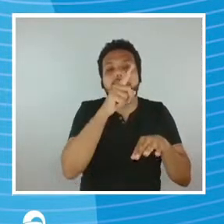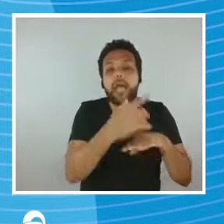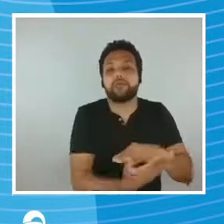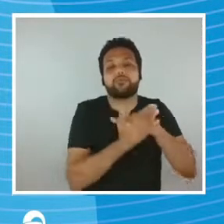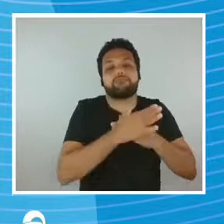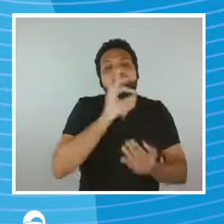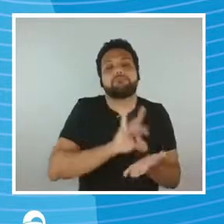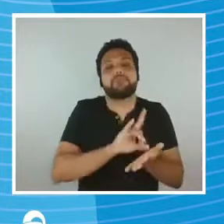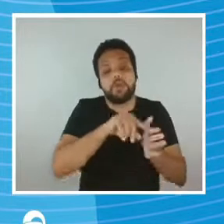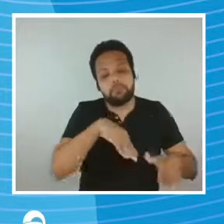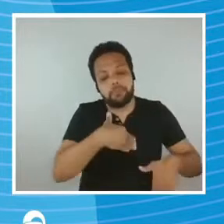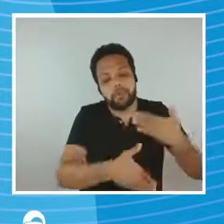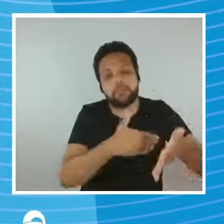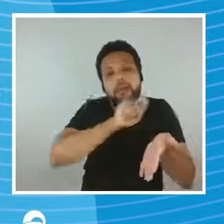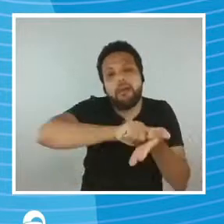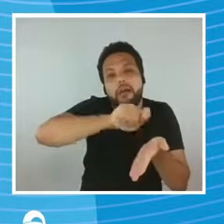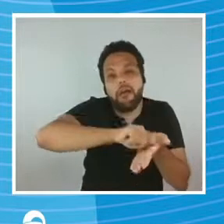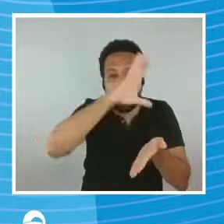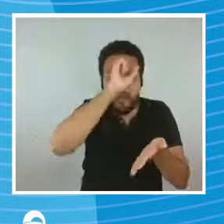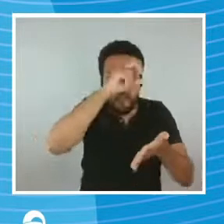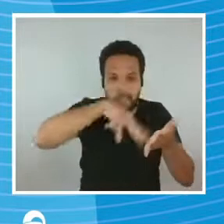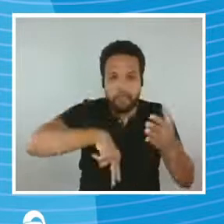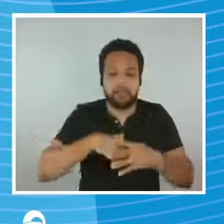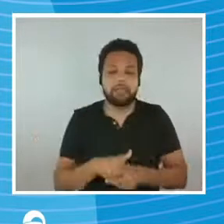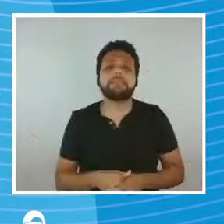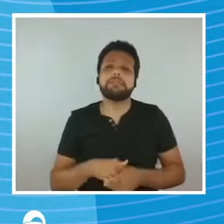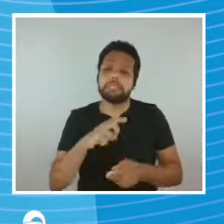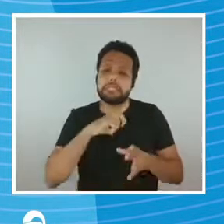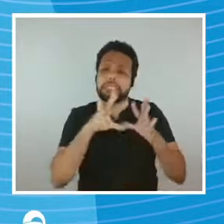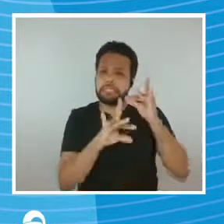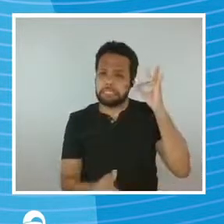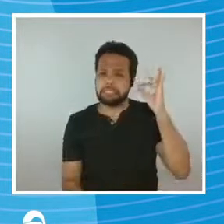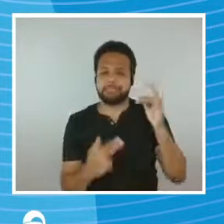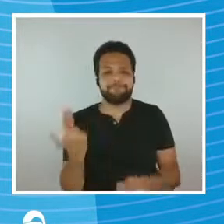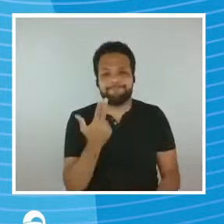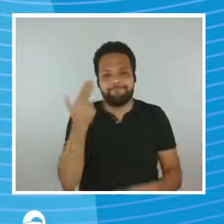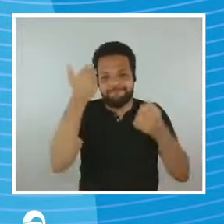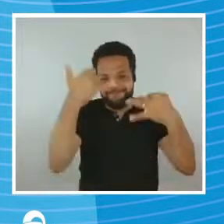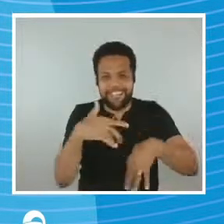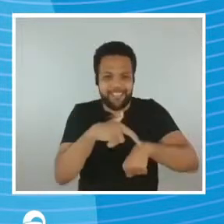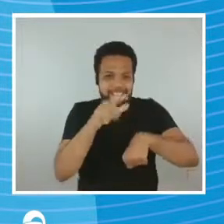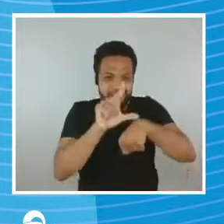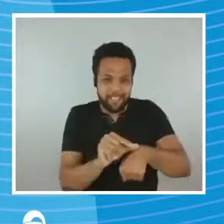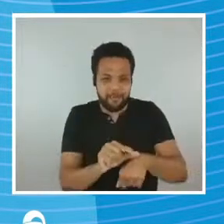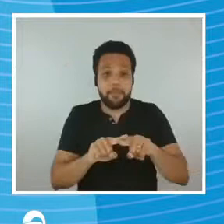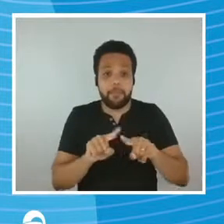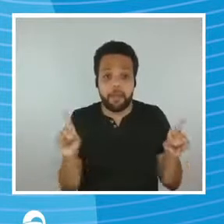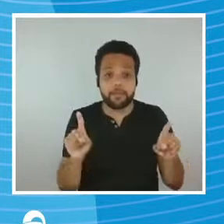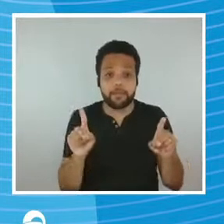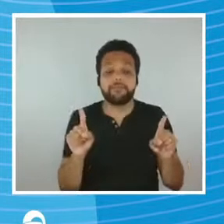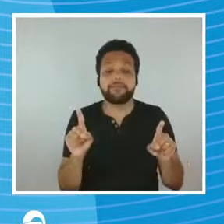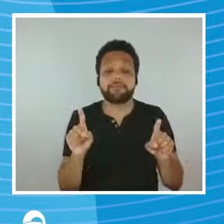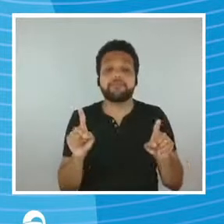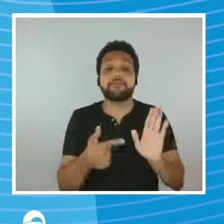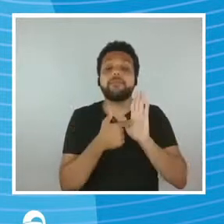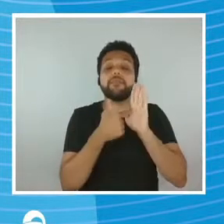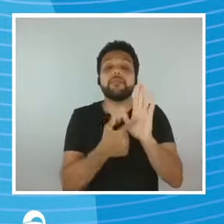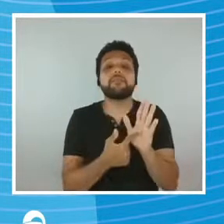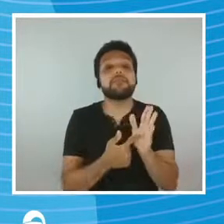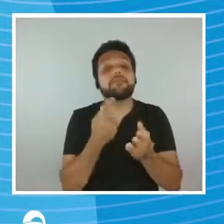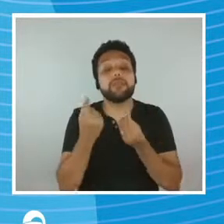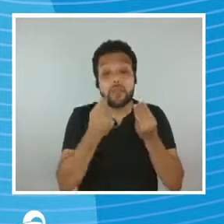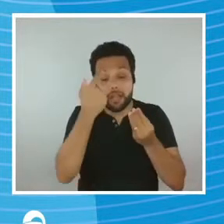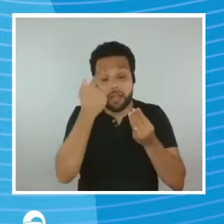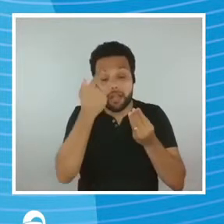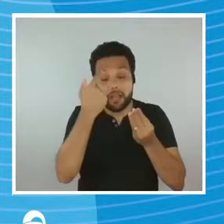maiores detalhes e tal. Eu não tenho tempo de elaborar muito sobre isso, mas mostra bem que a